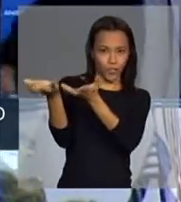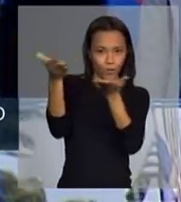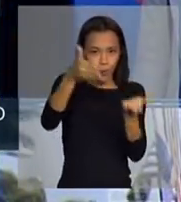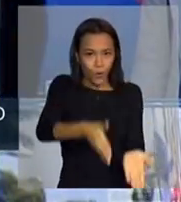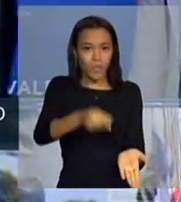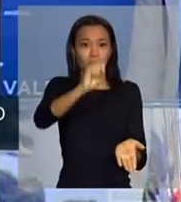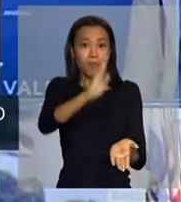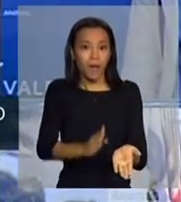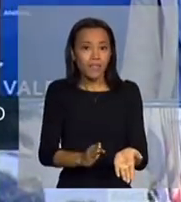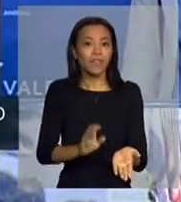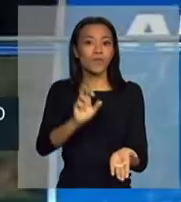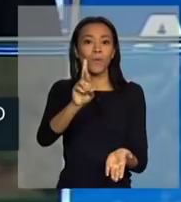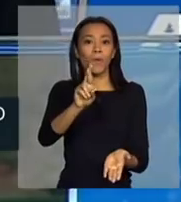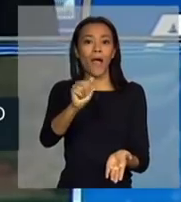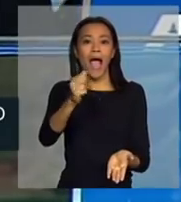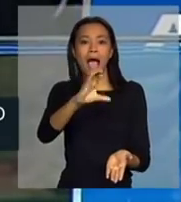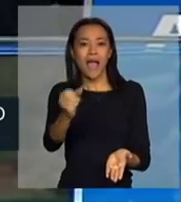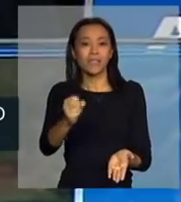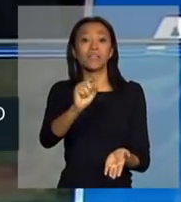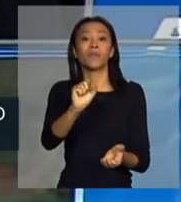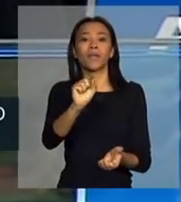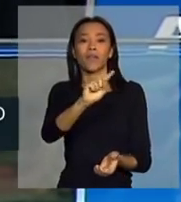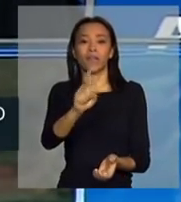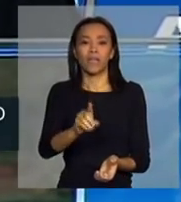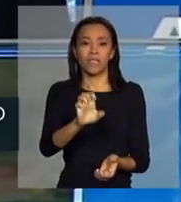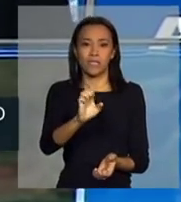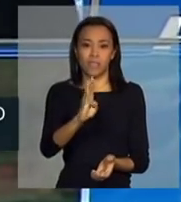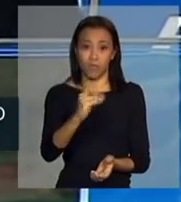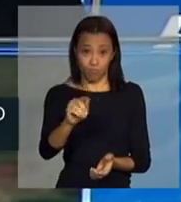ebuínas. Muitos perderam a vida